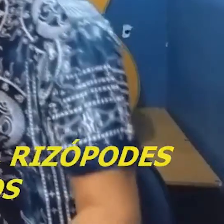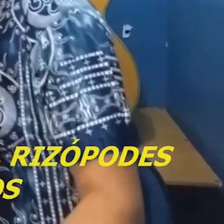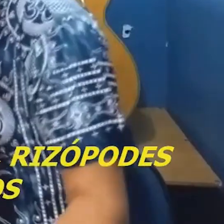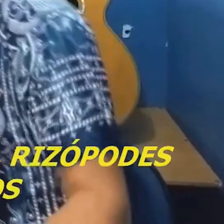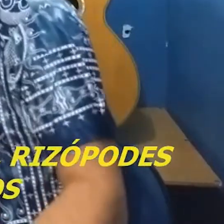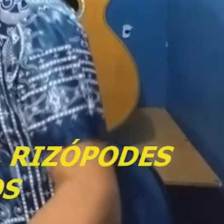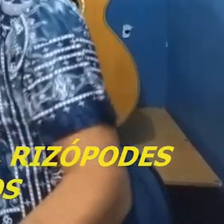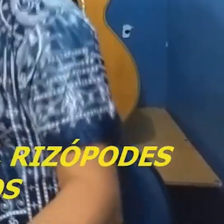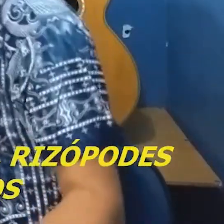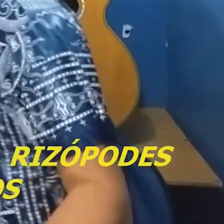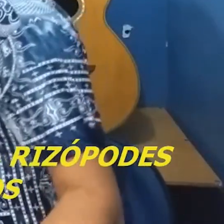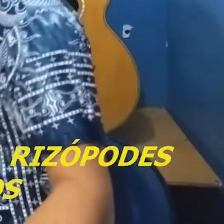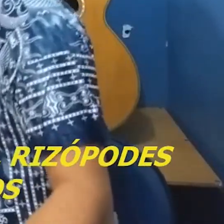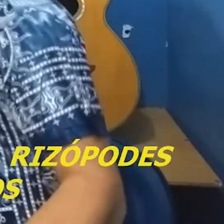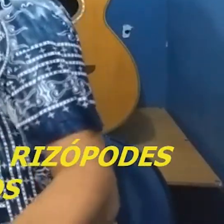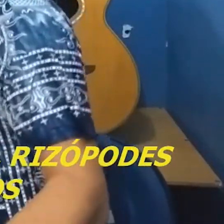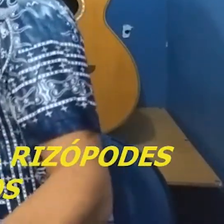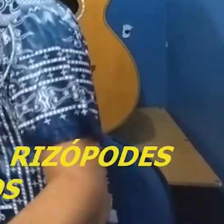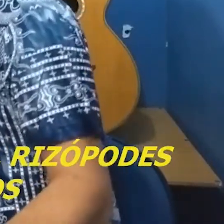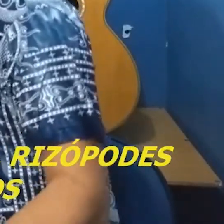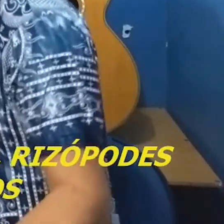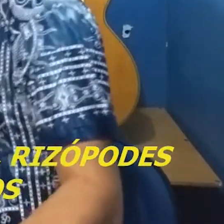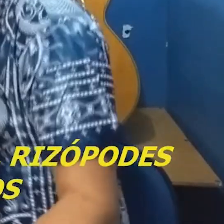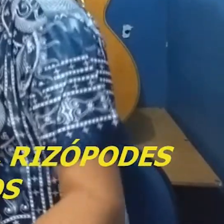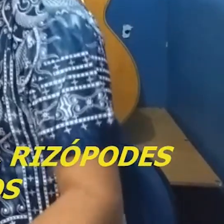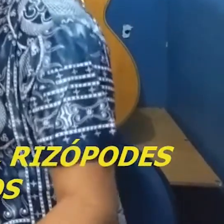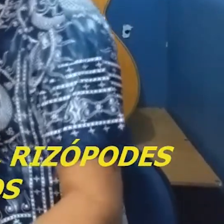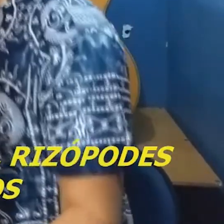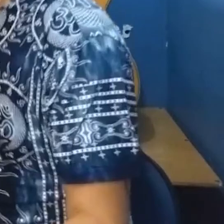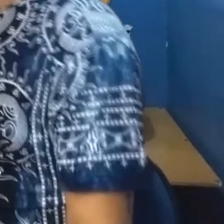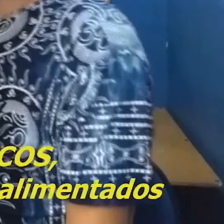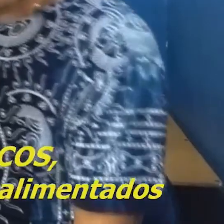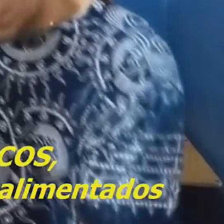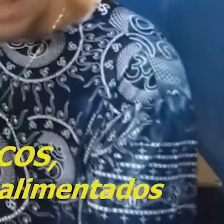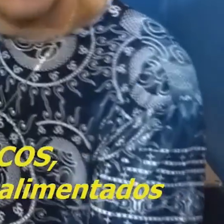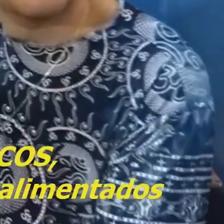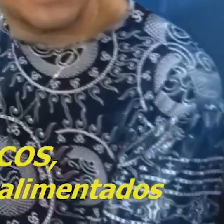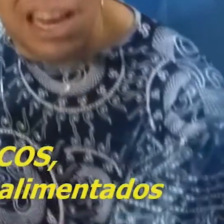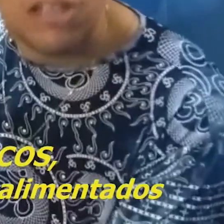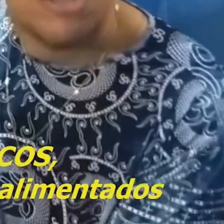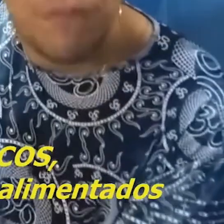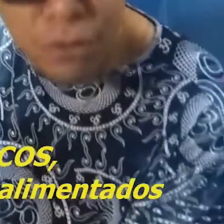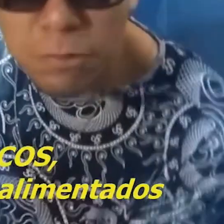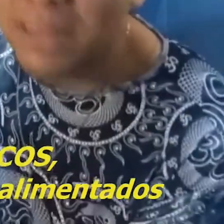protozoários são os esporozoários, os apodíceos flagelados ciliados, que